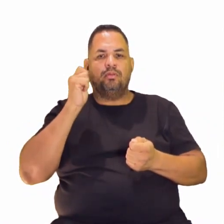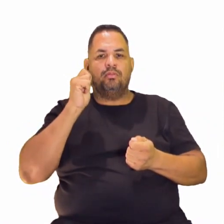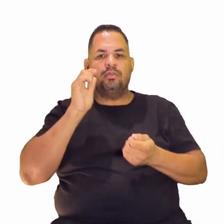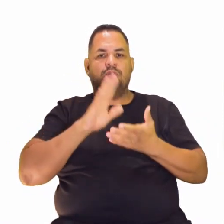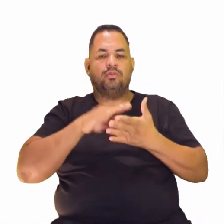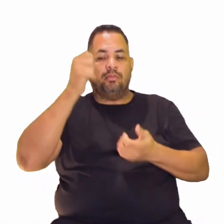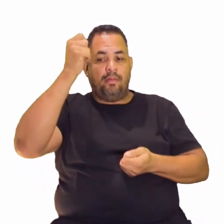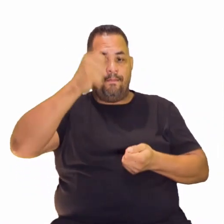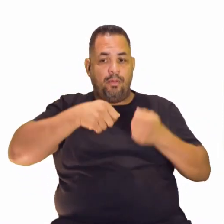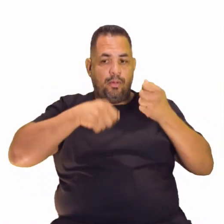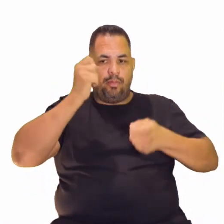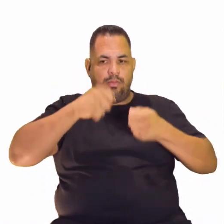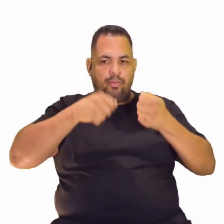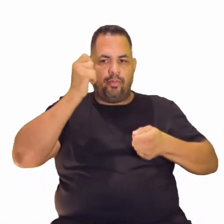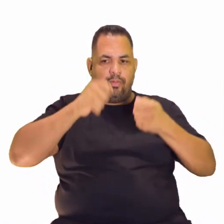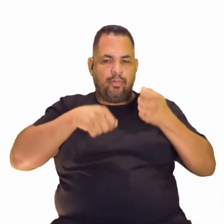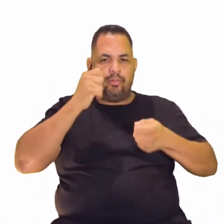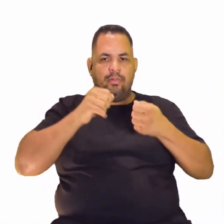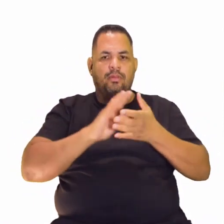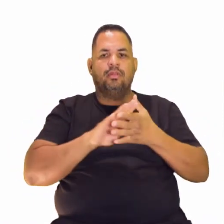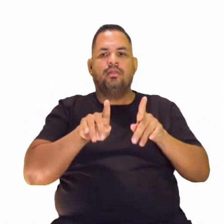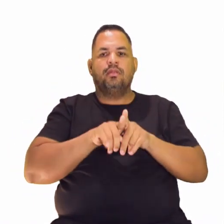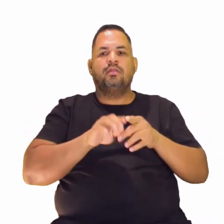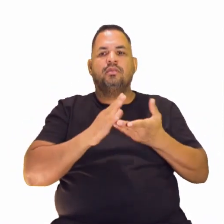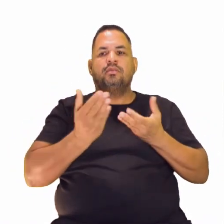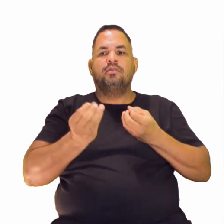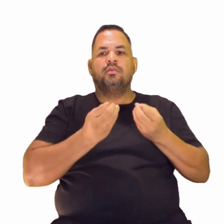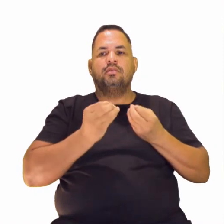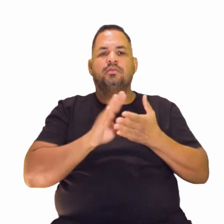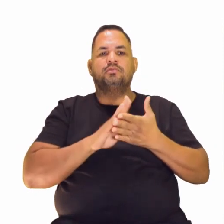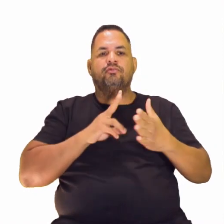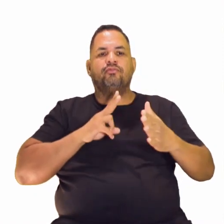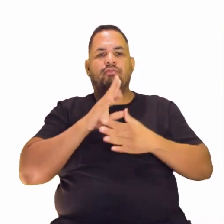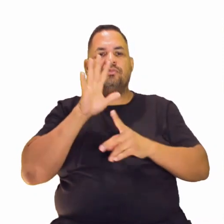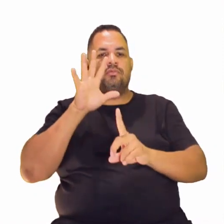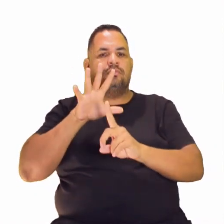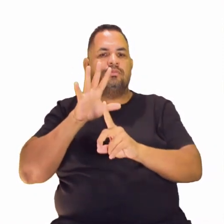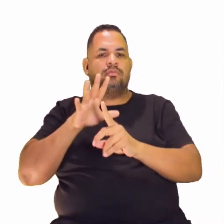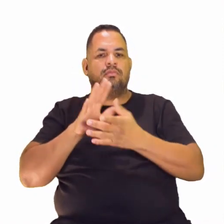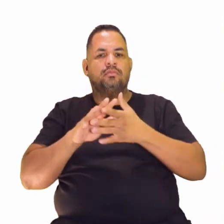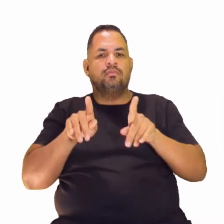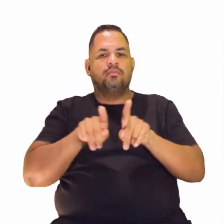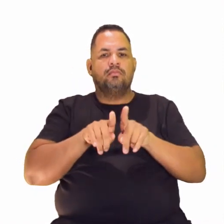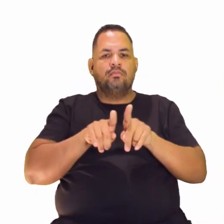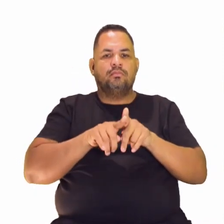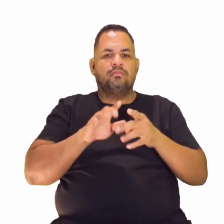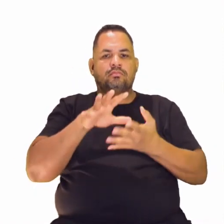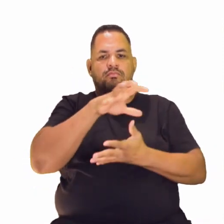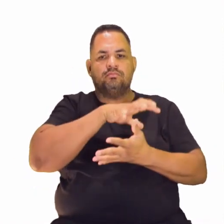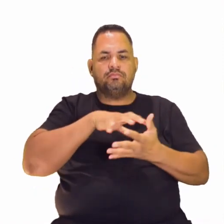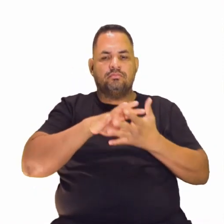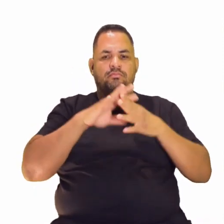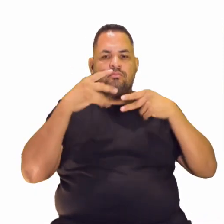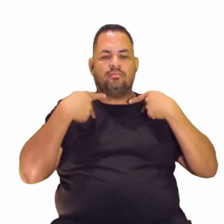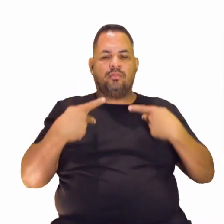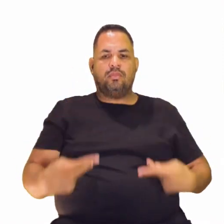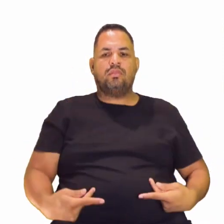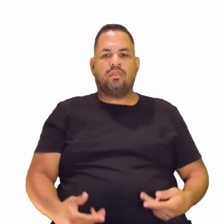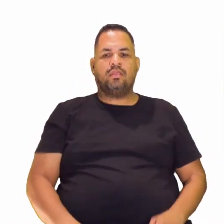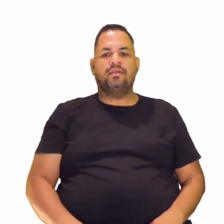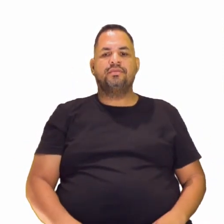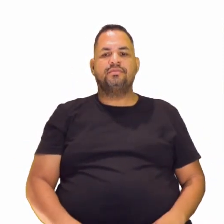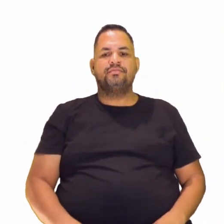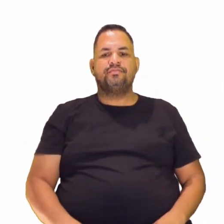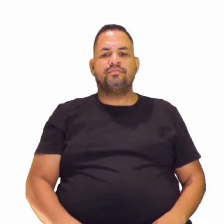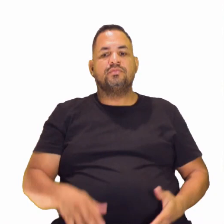tambor. Essas manifestações musicais têm forte influência também sobre as manifestações do corpo, ou